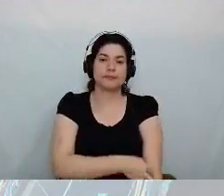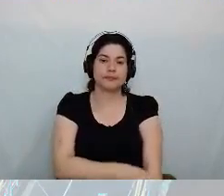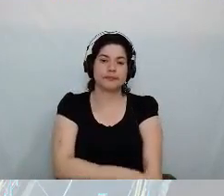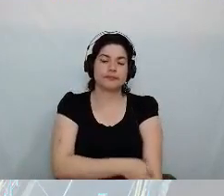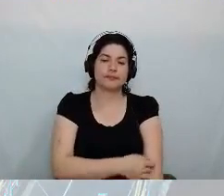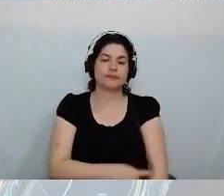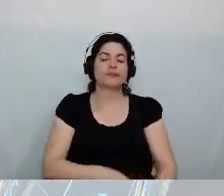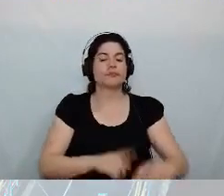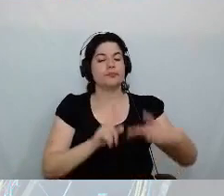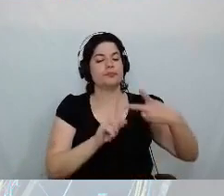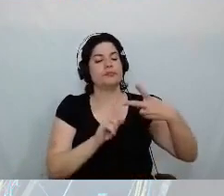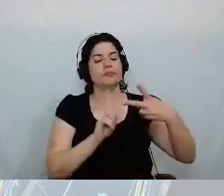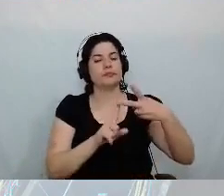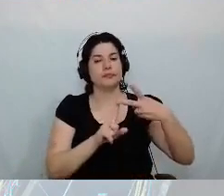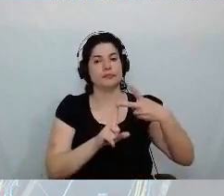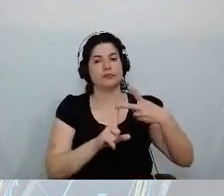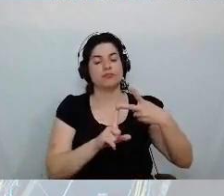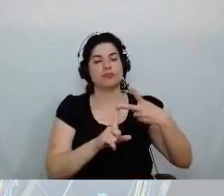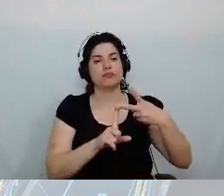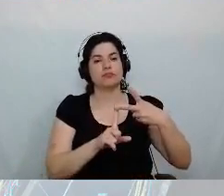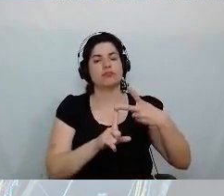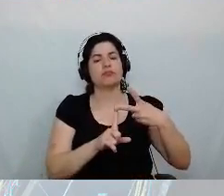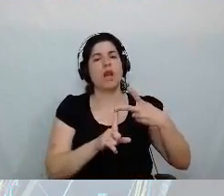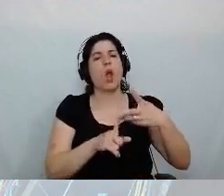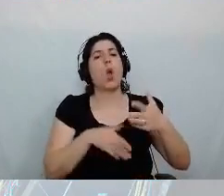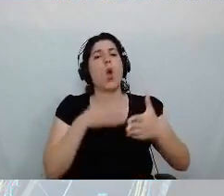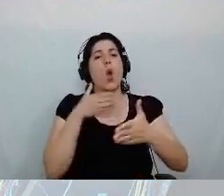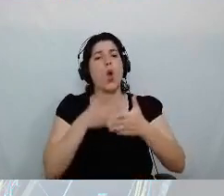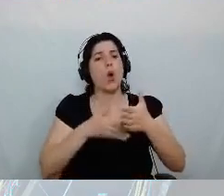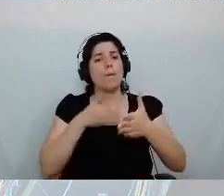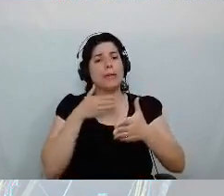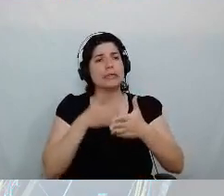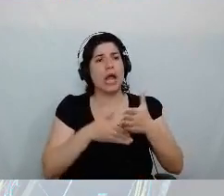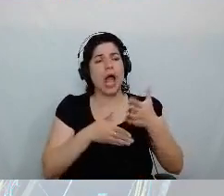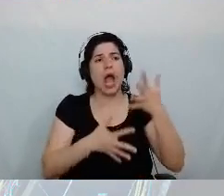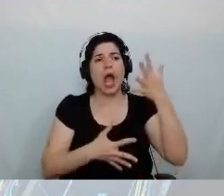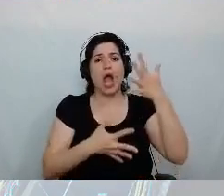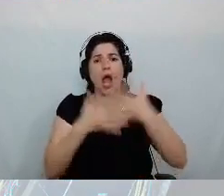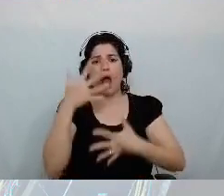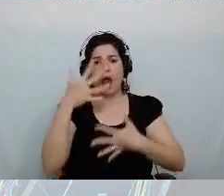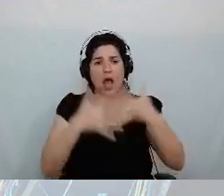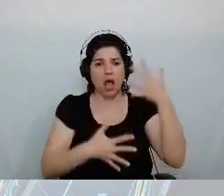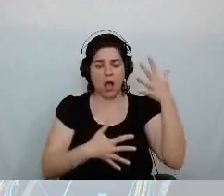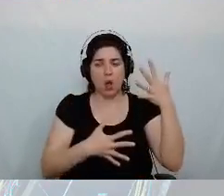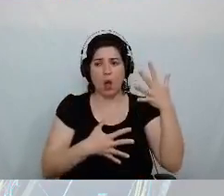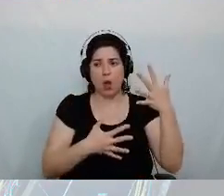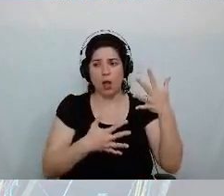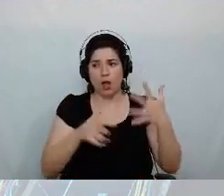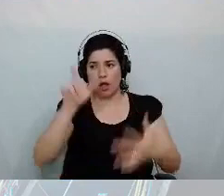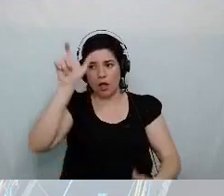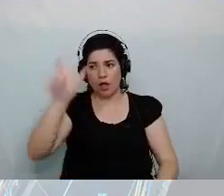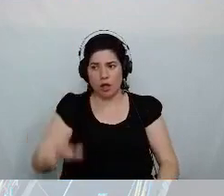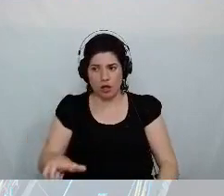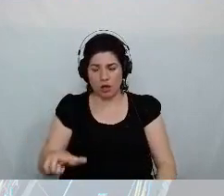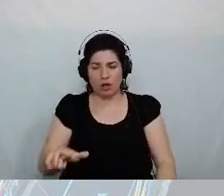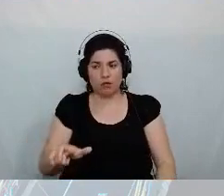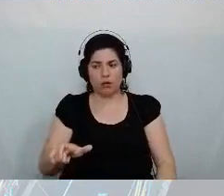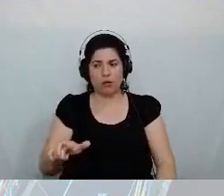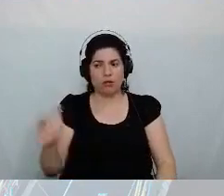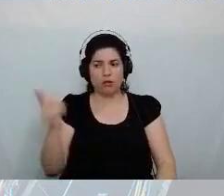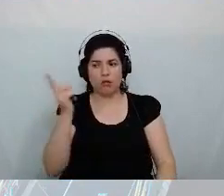Segunda, quais são os obstáculos que impedem o outro de ser